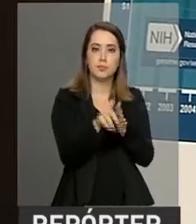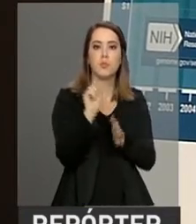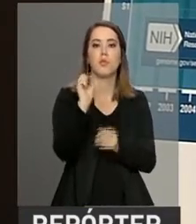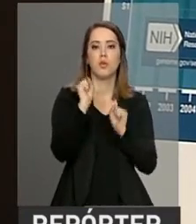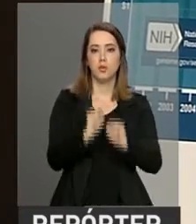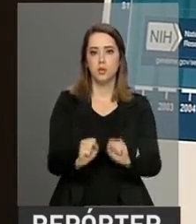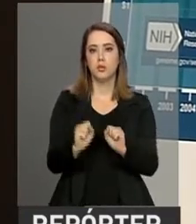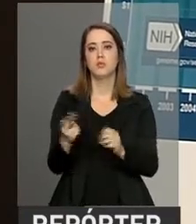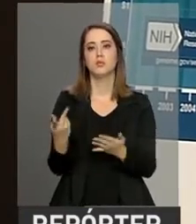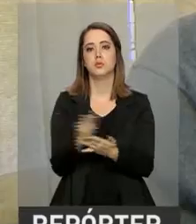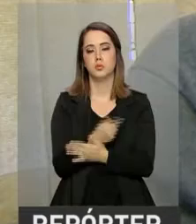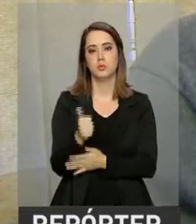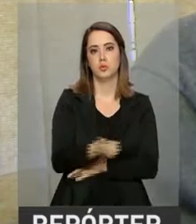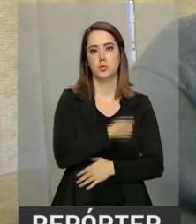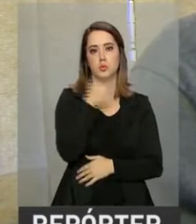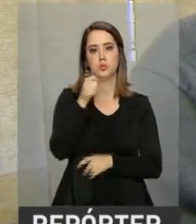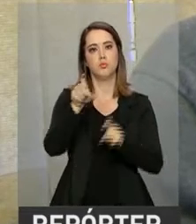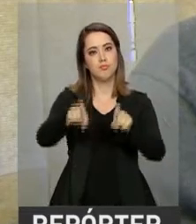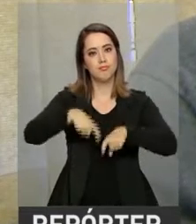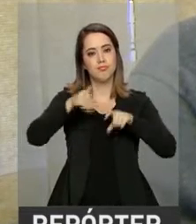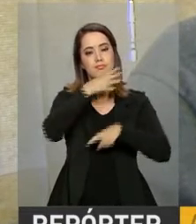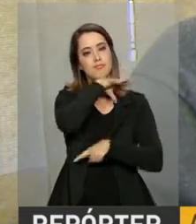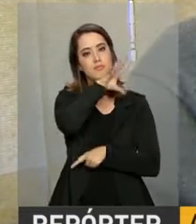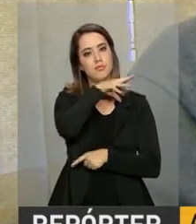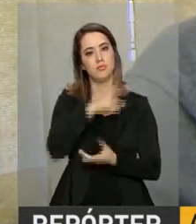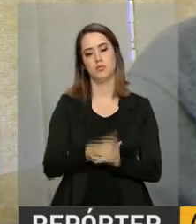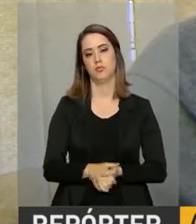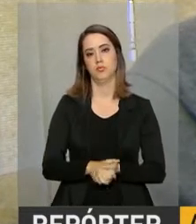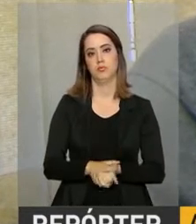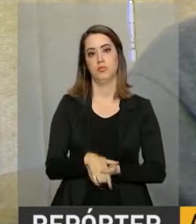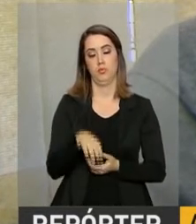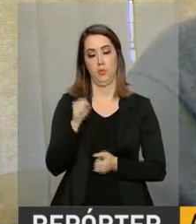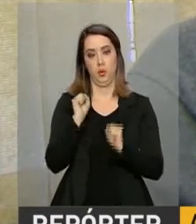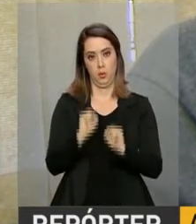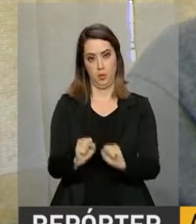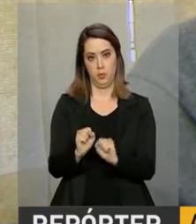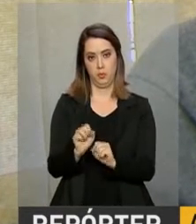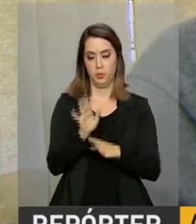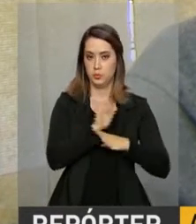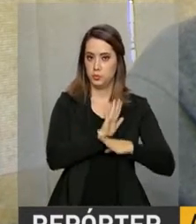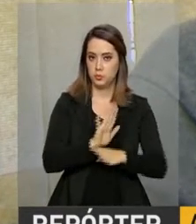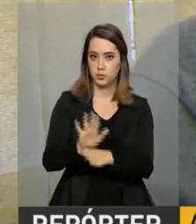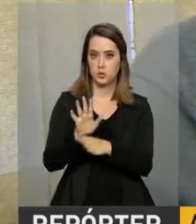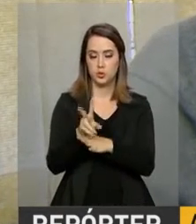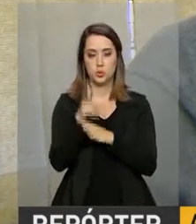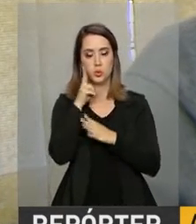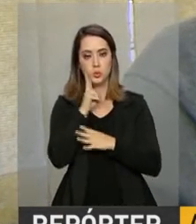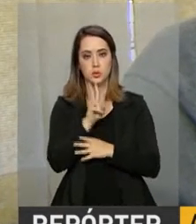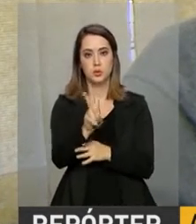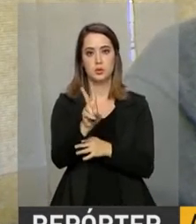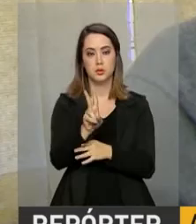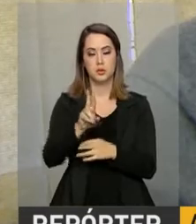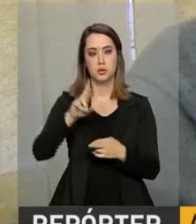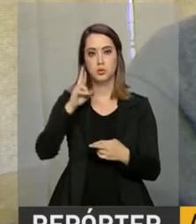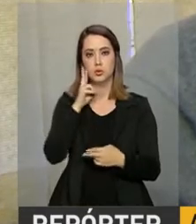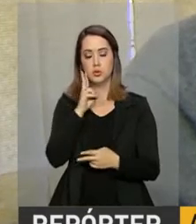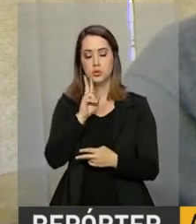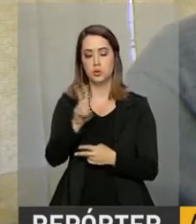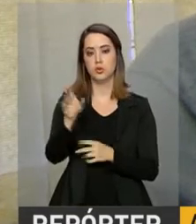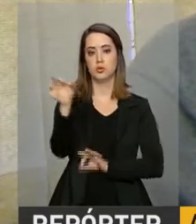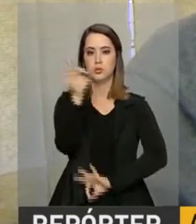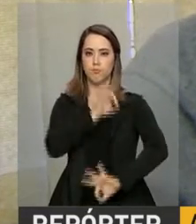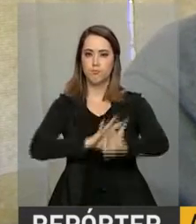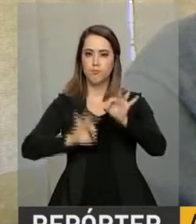útil para a pecuária poderá contribuir para aumentar a acurácia das agulhas de notas e